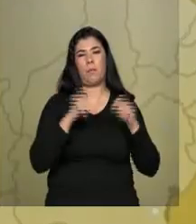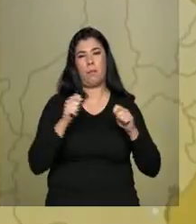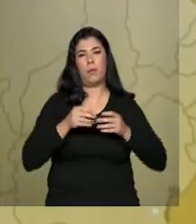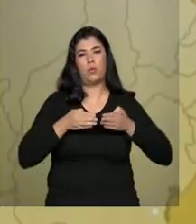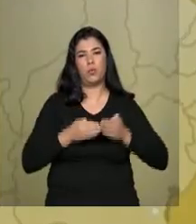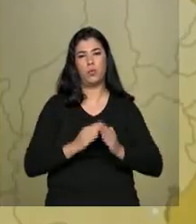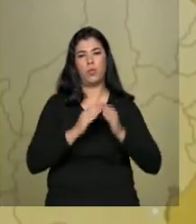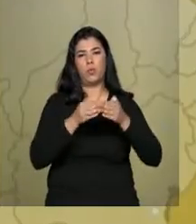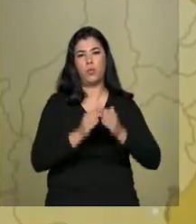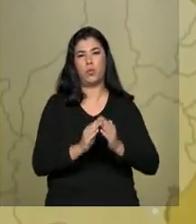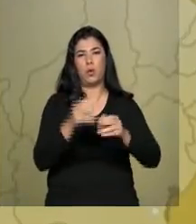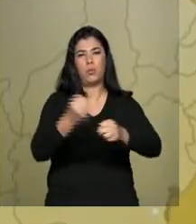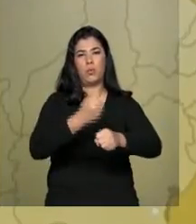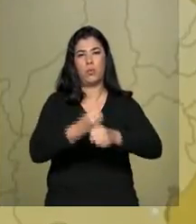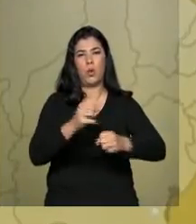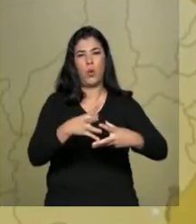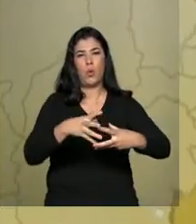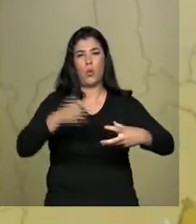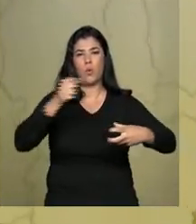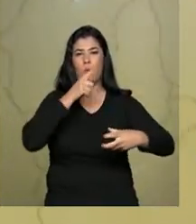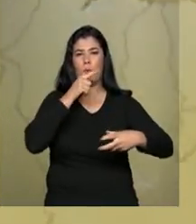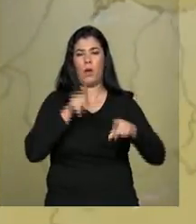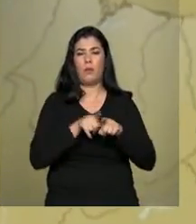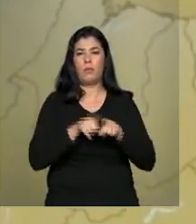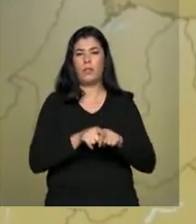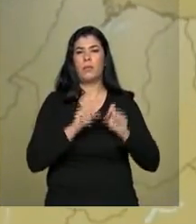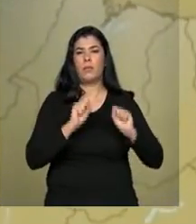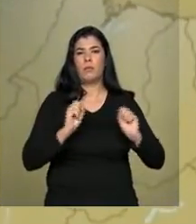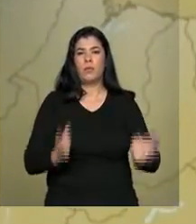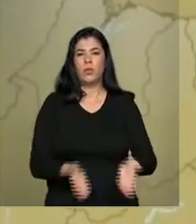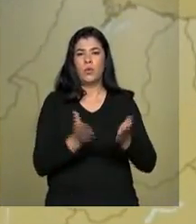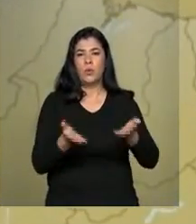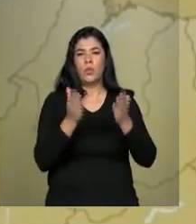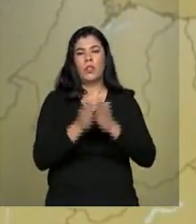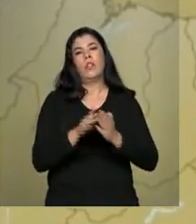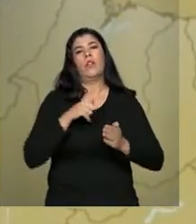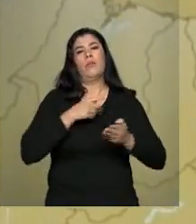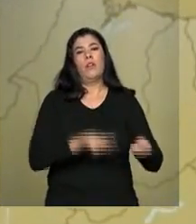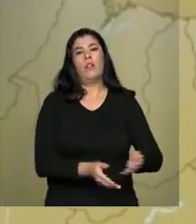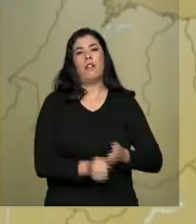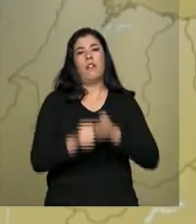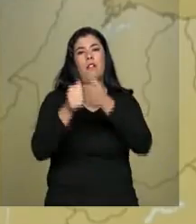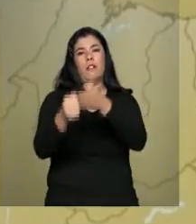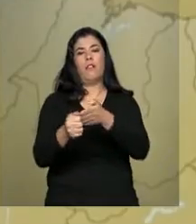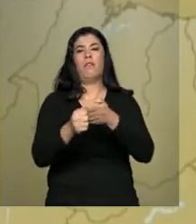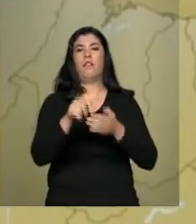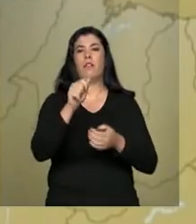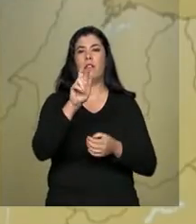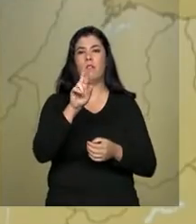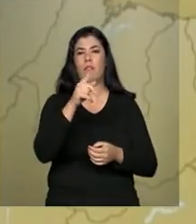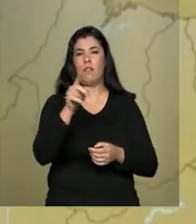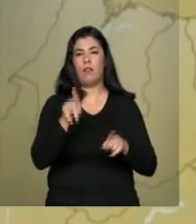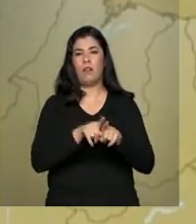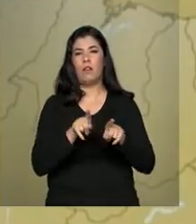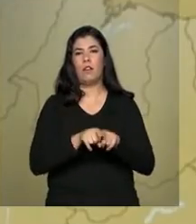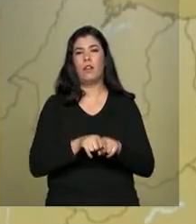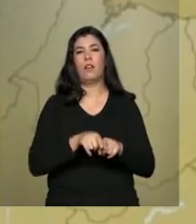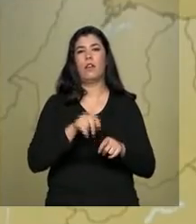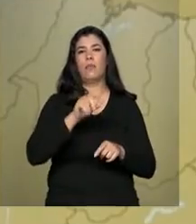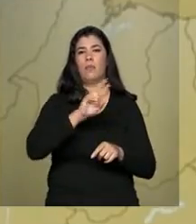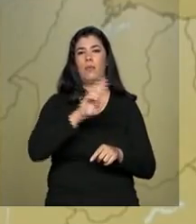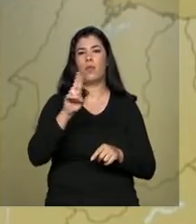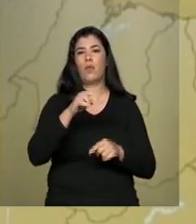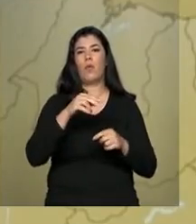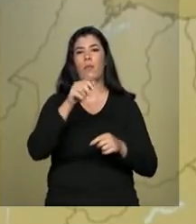obras de dragagem. Investimento que também vai ajudar no escoamento dos grãos pelo Arco Norte, principalmente pelo porto